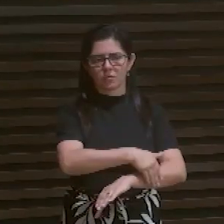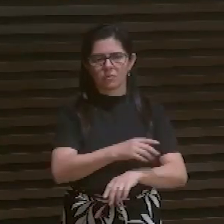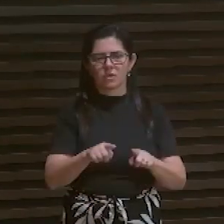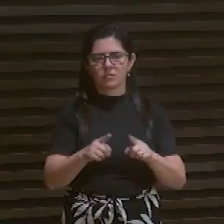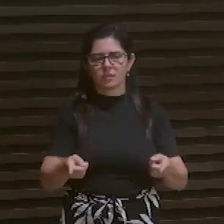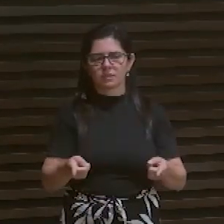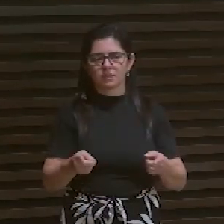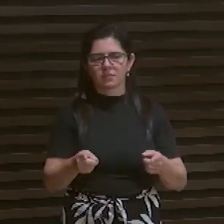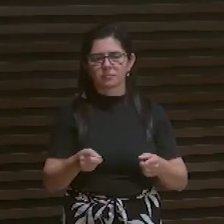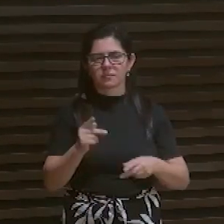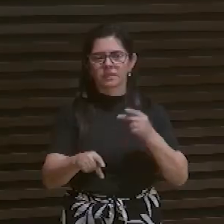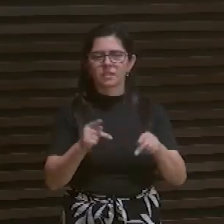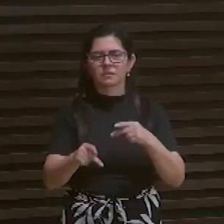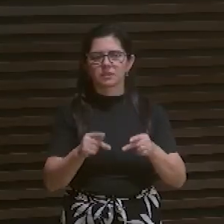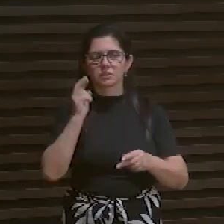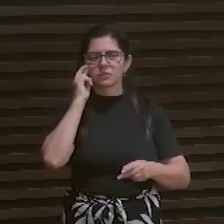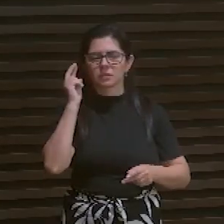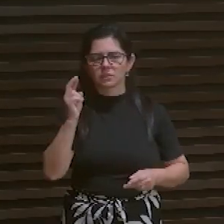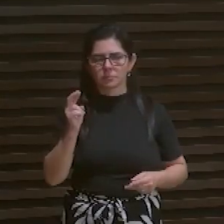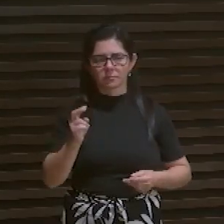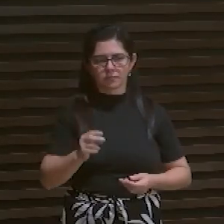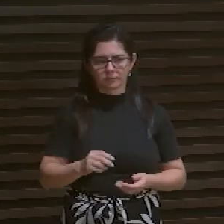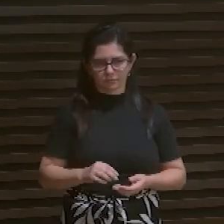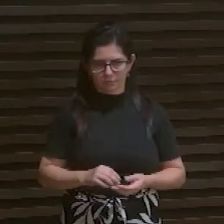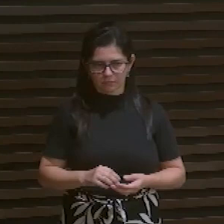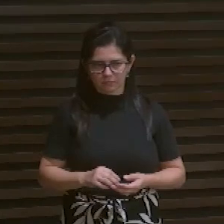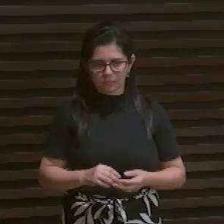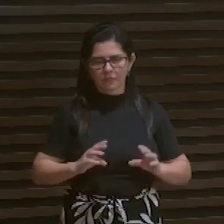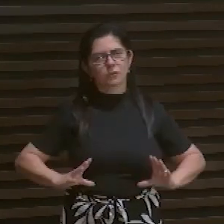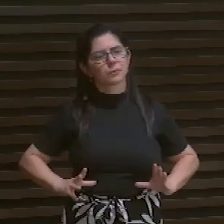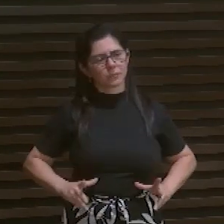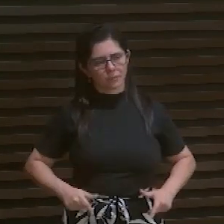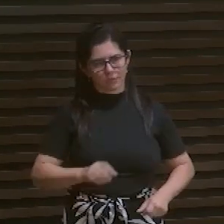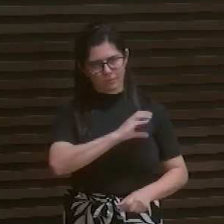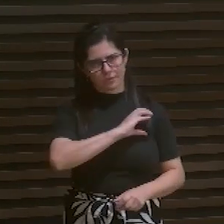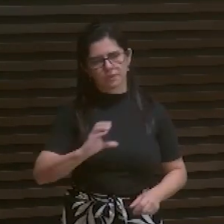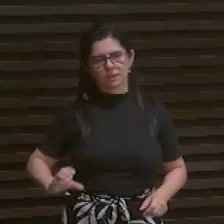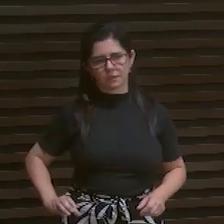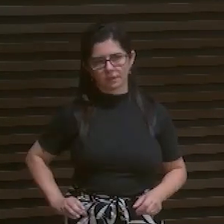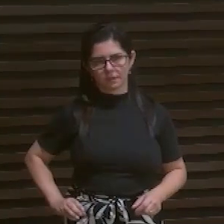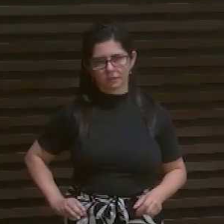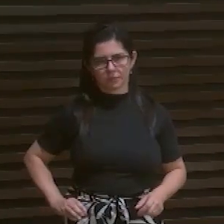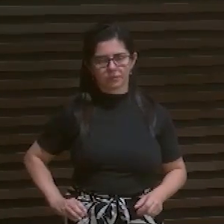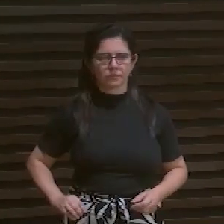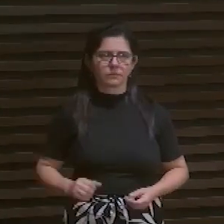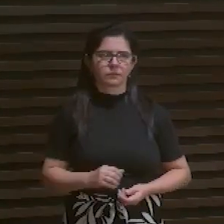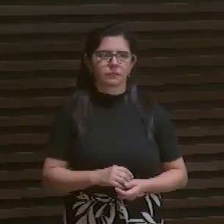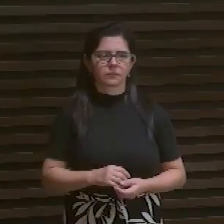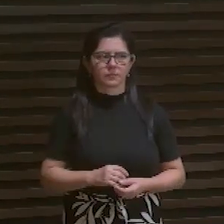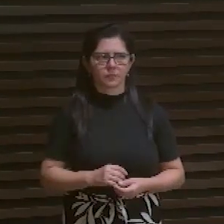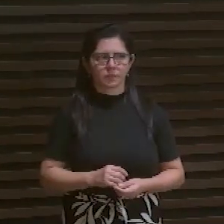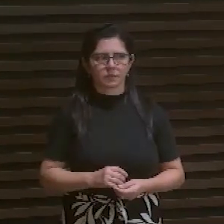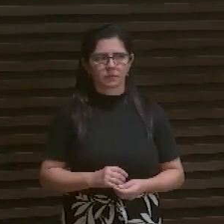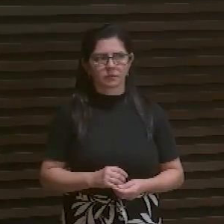Nós somos o corpo de Cristo. O corpo de Cristo é a extensão da cabeça que é Cristo. Né? E eu não